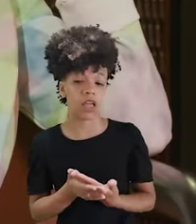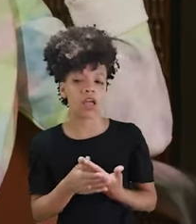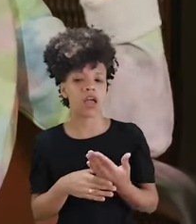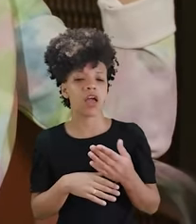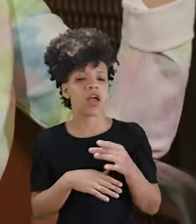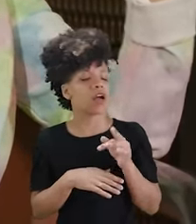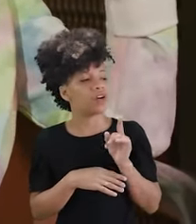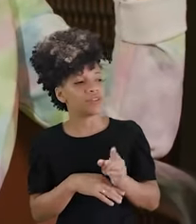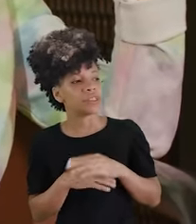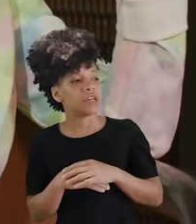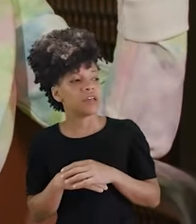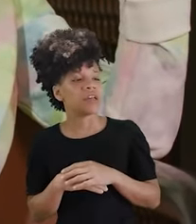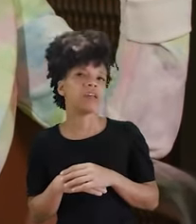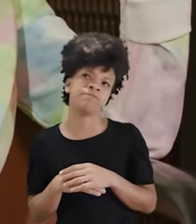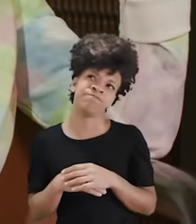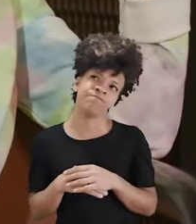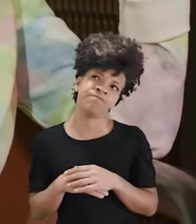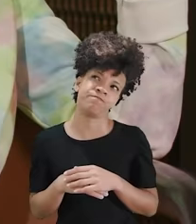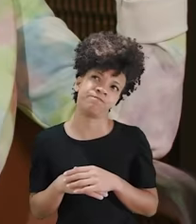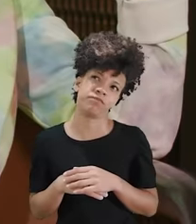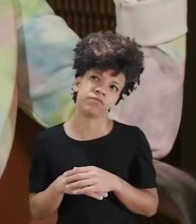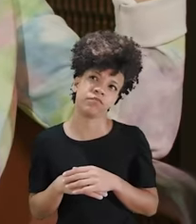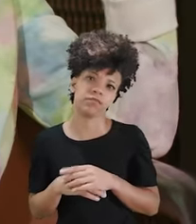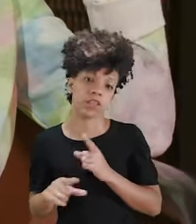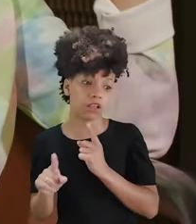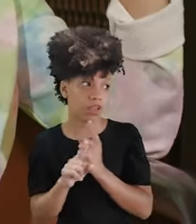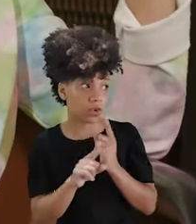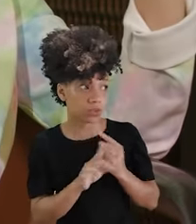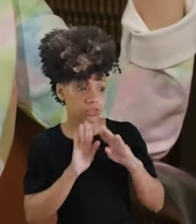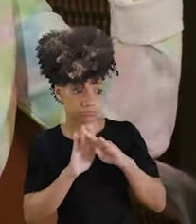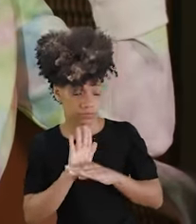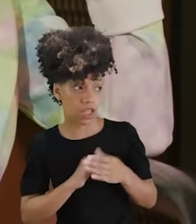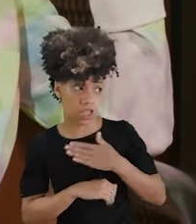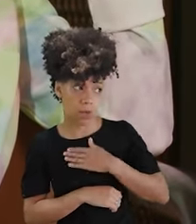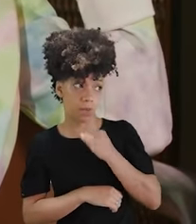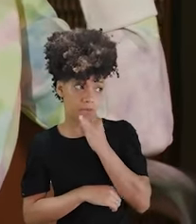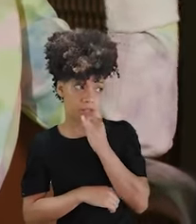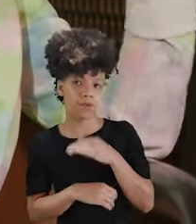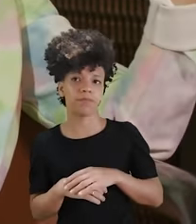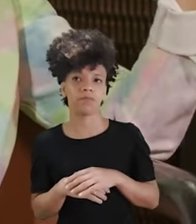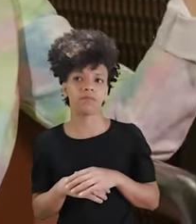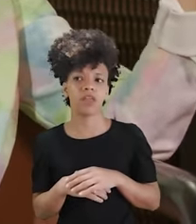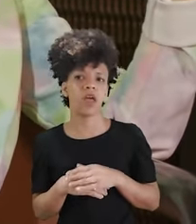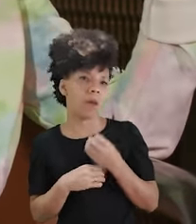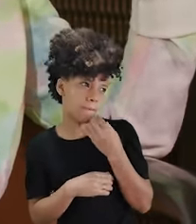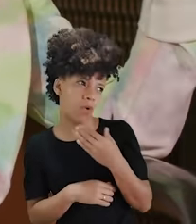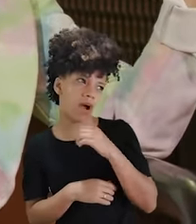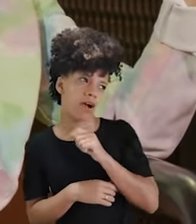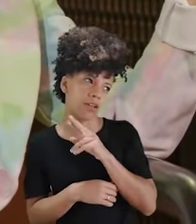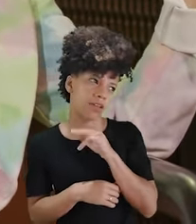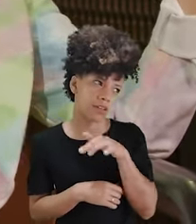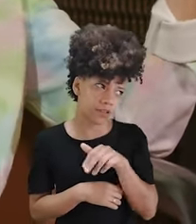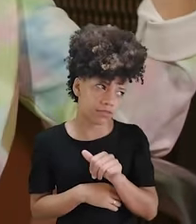que ela de você acabar encontrando a disciplina Eu por exemplo como uma boa